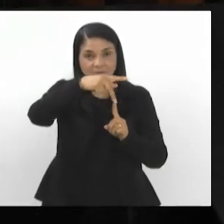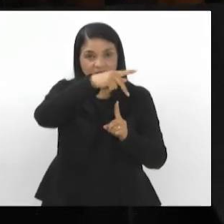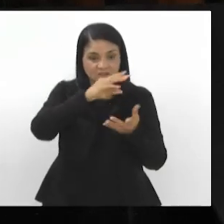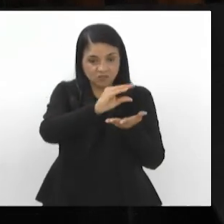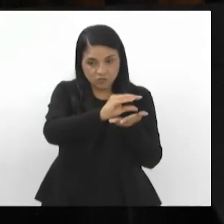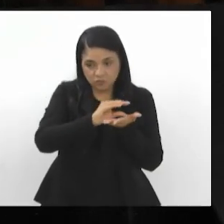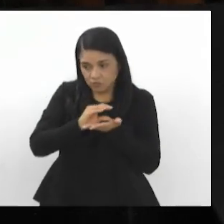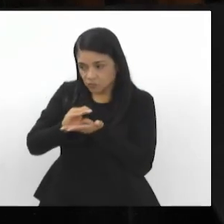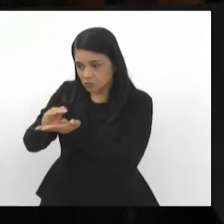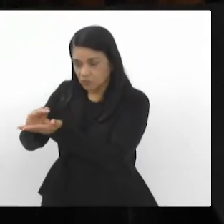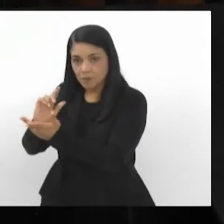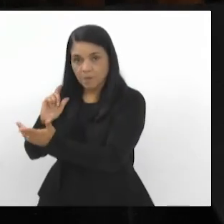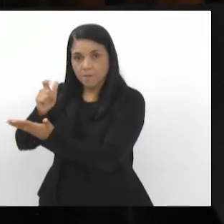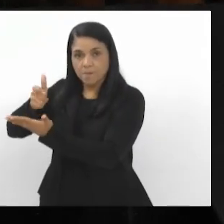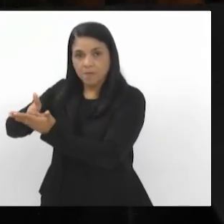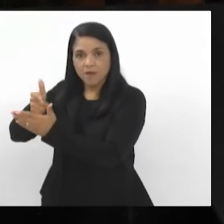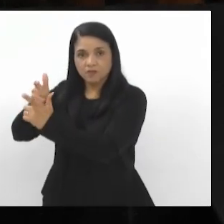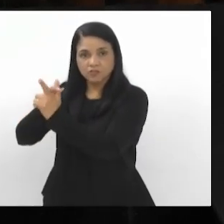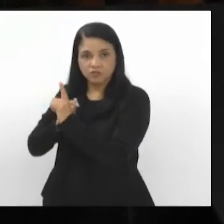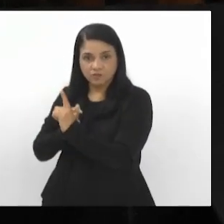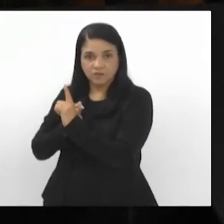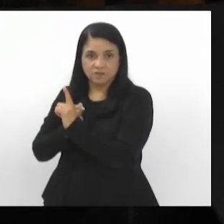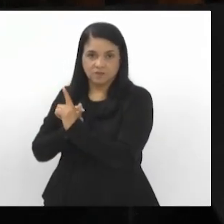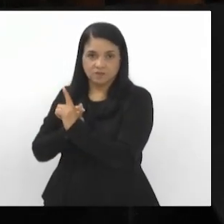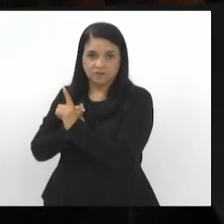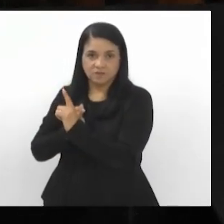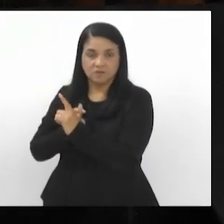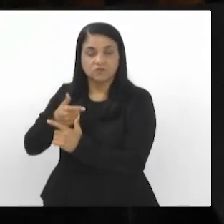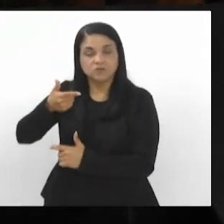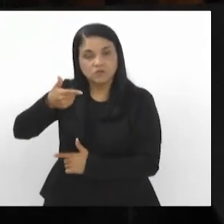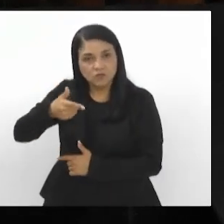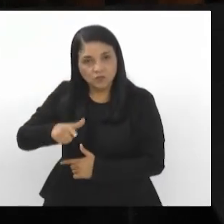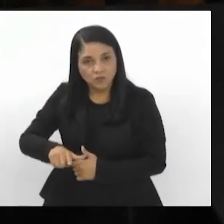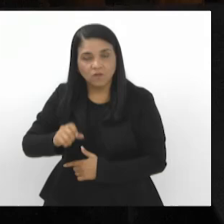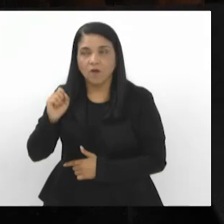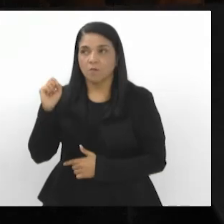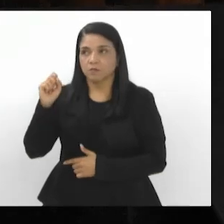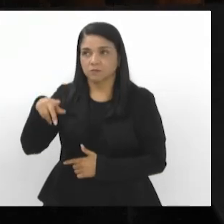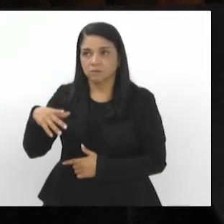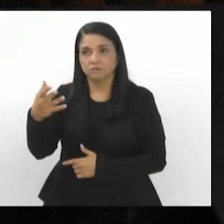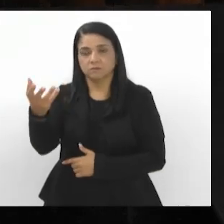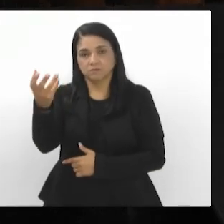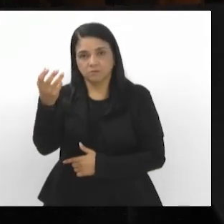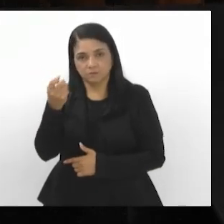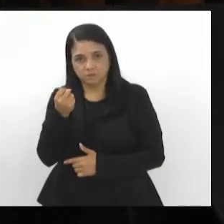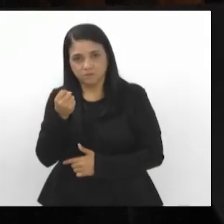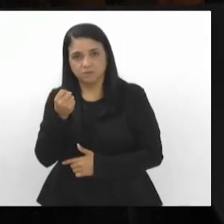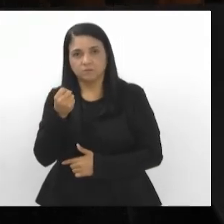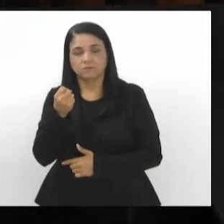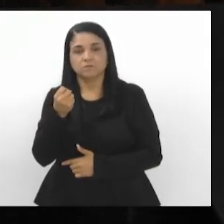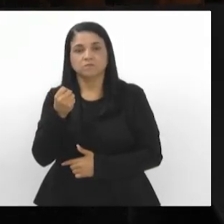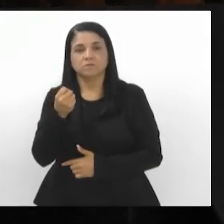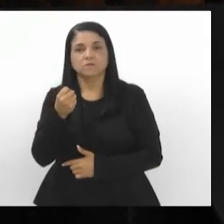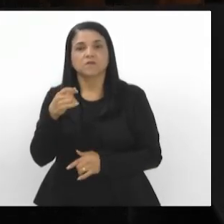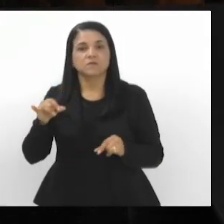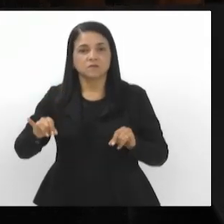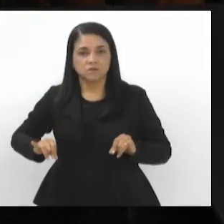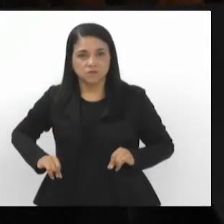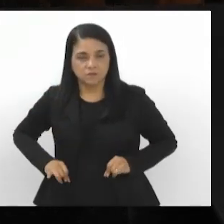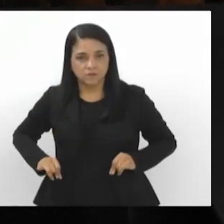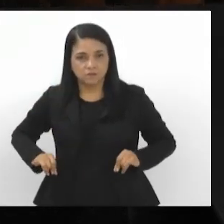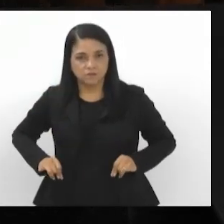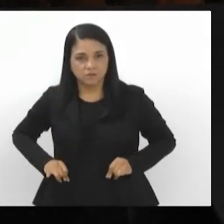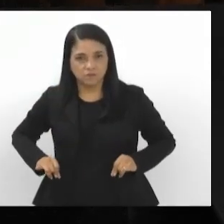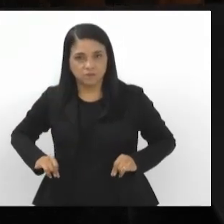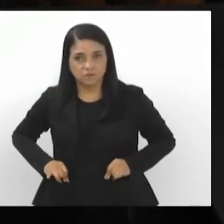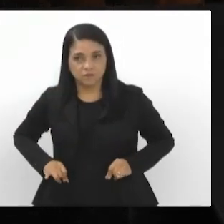para pagar a dívida pública. De novo, aposentados, pensionistas vão sofrer com